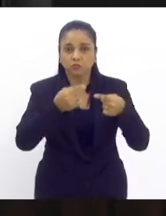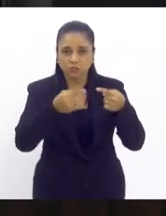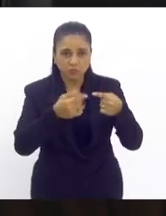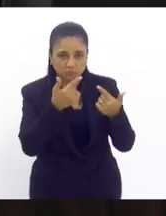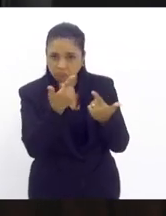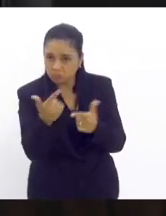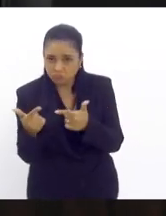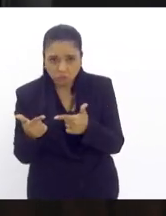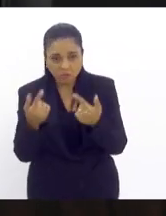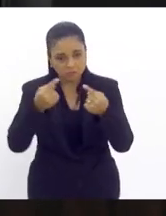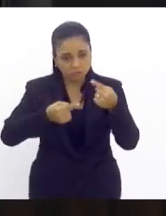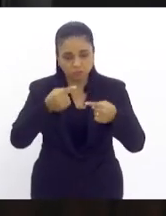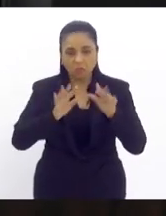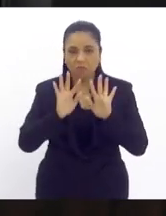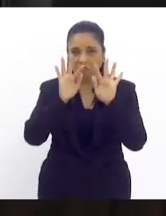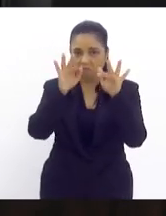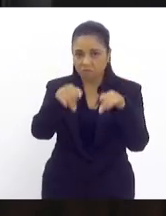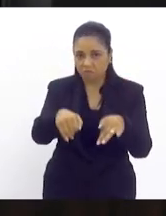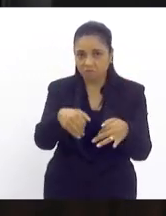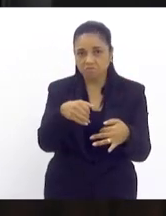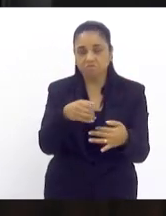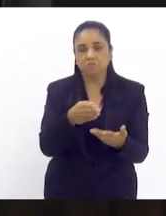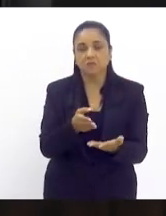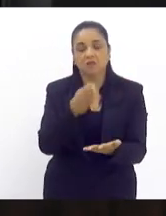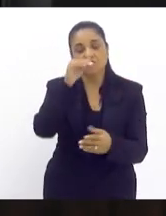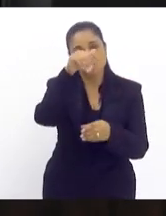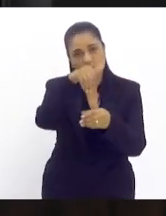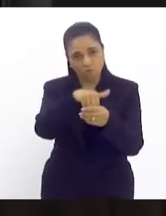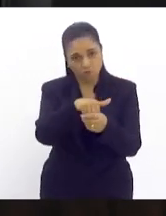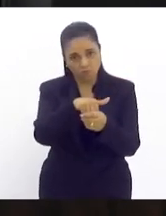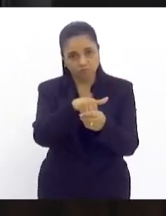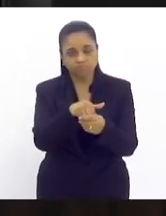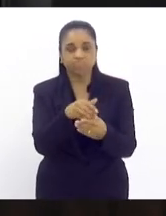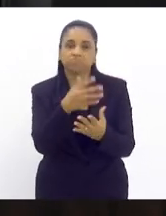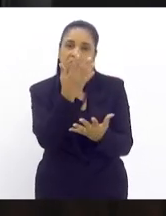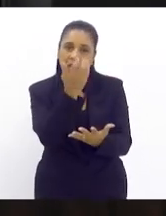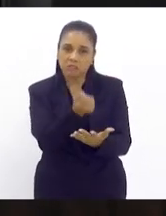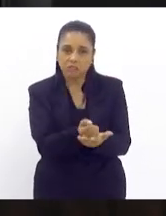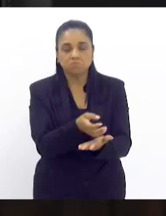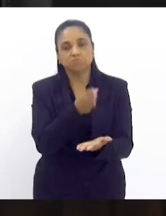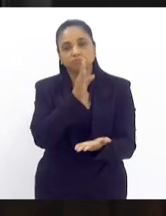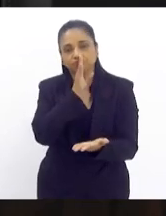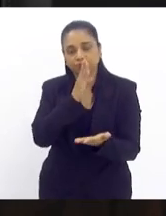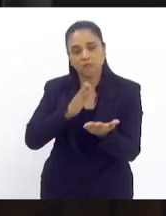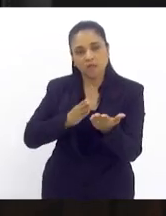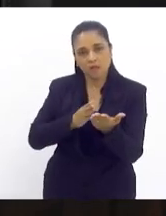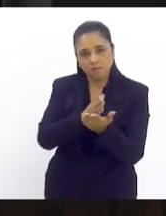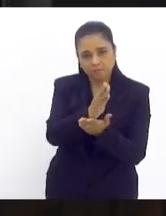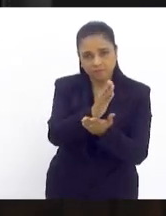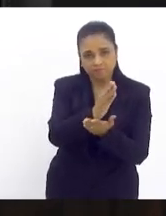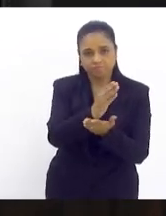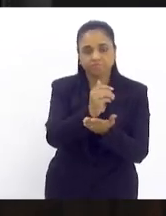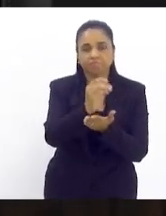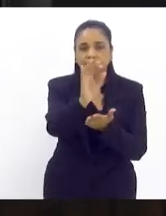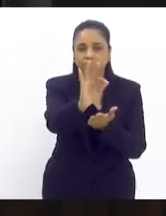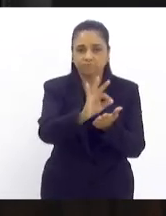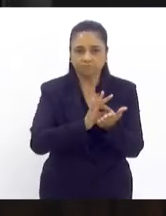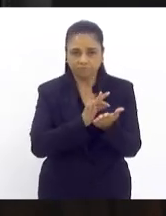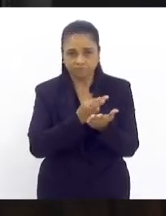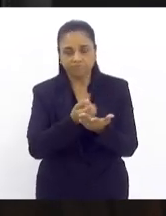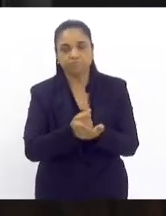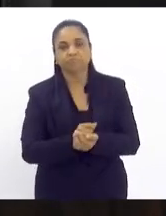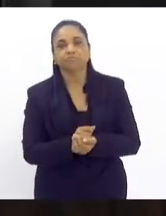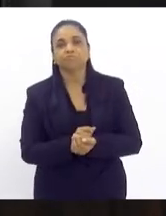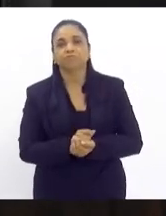quem queira discutir, encerrada a discussão. Em votação, senhores que aprovam, permaneçam como estão. Aprovada, vai ao